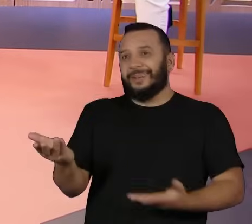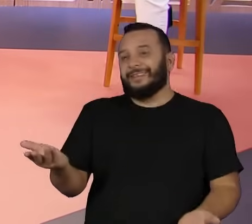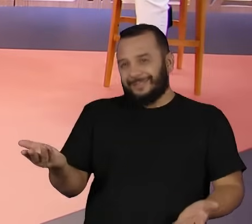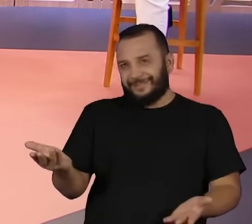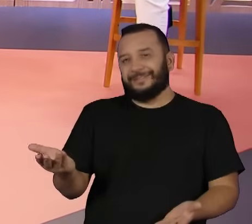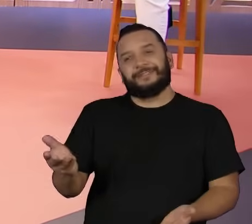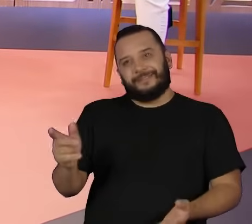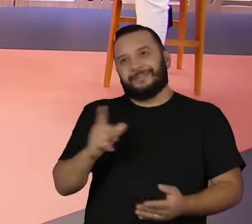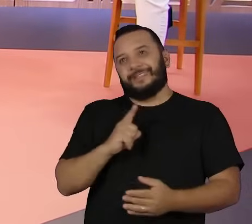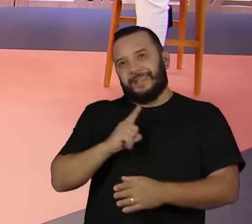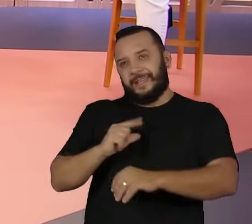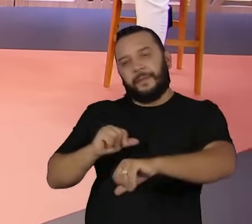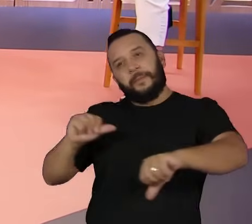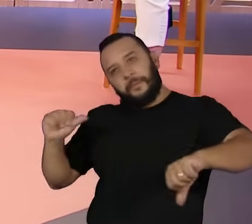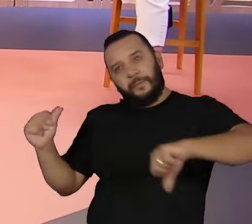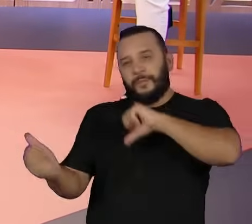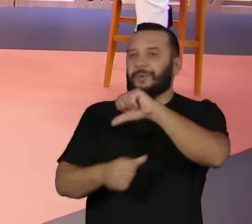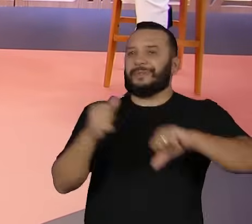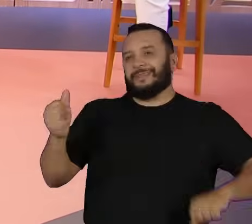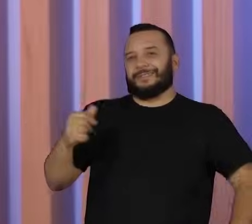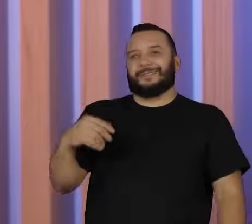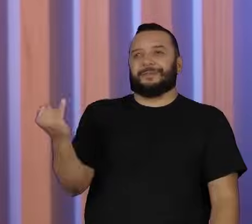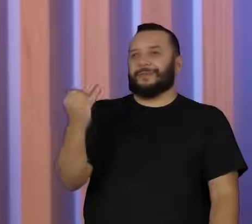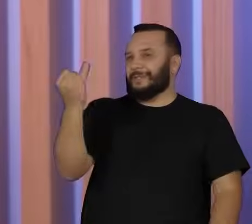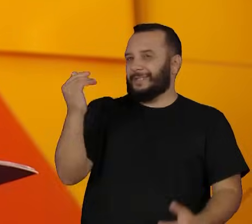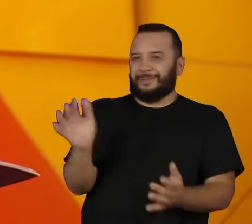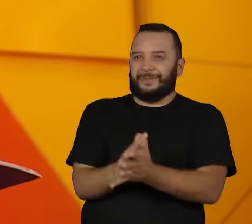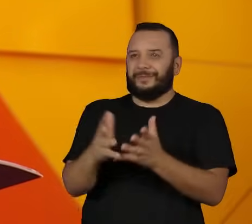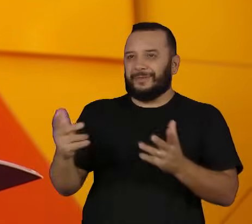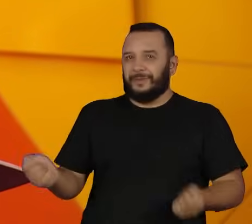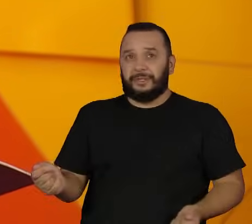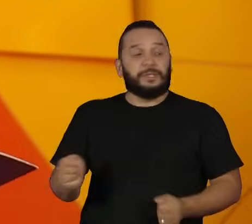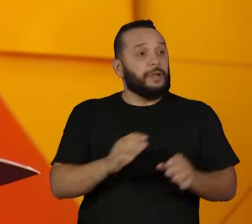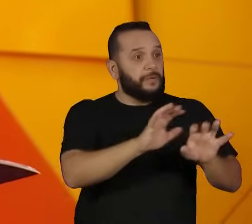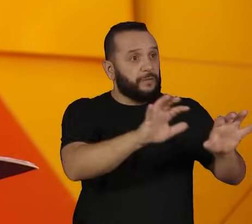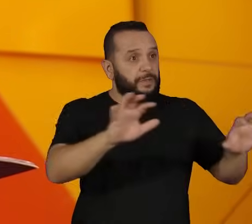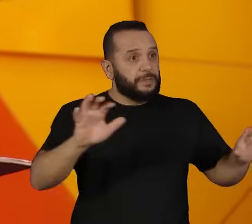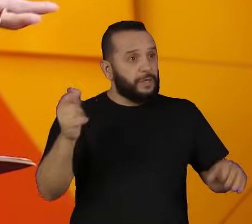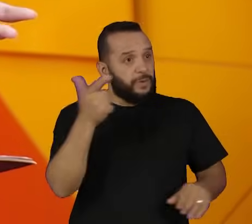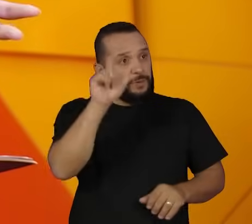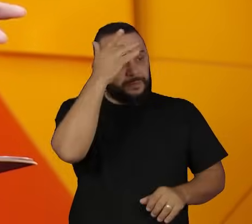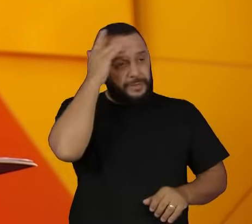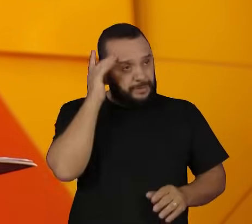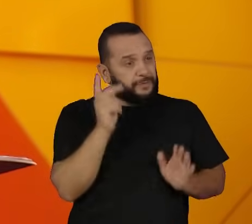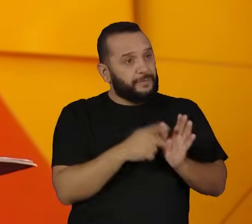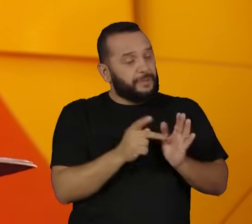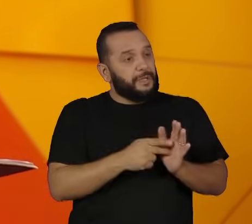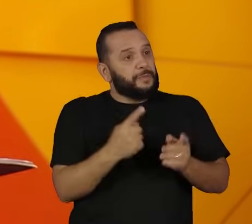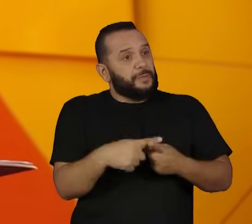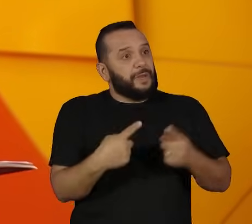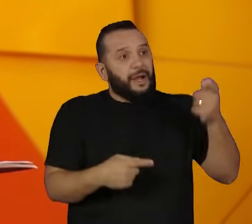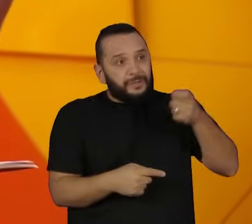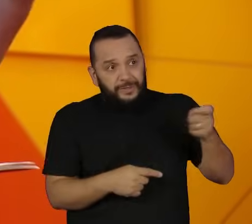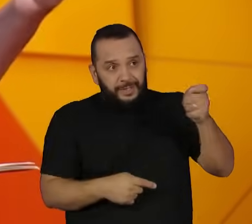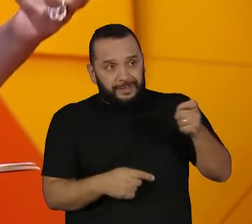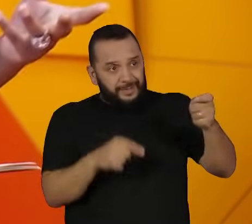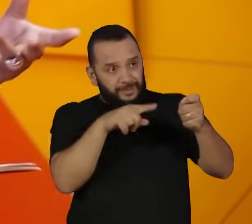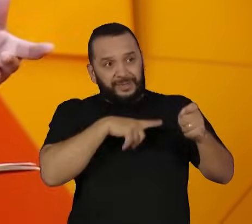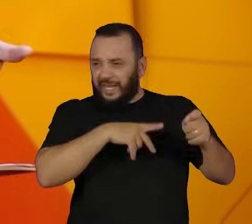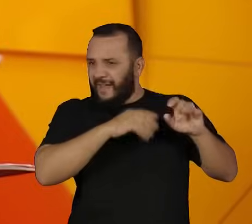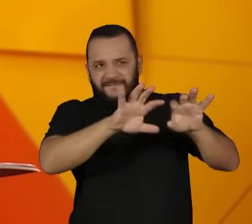uma mudança nesse ecossistema muito grande, que é maravilhosa. E que impacta outras pessoas, né? Porque aquela cooperativa, por exemplo, está impactando toda